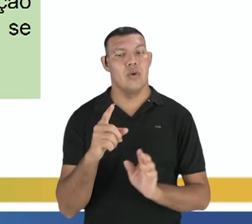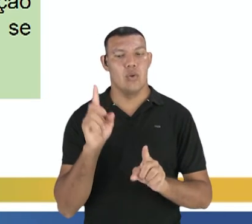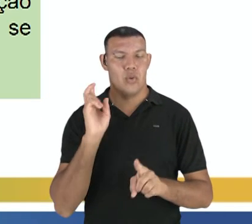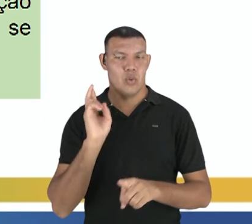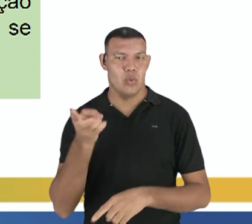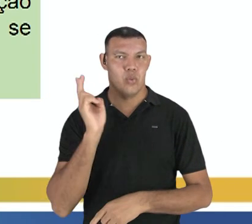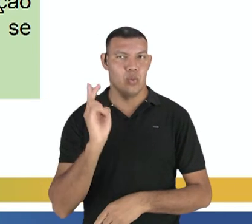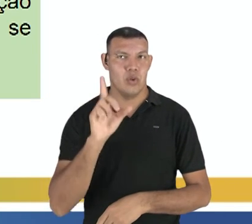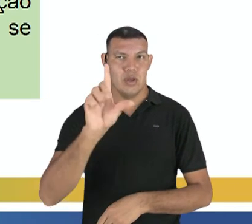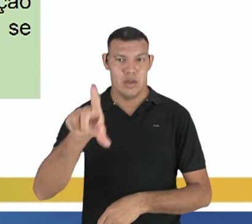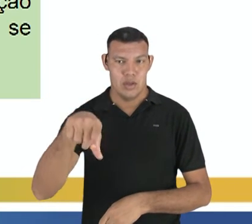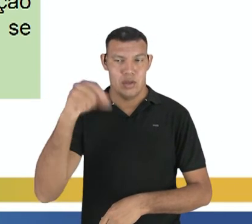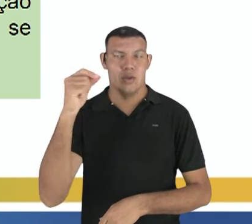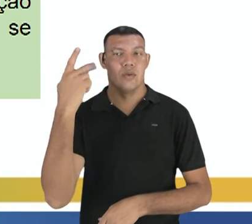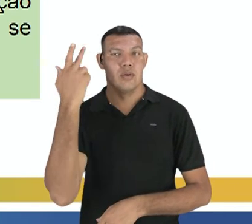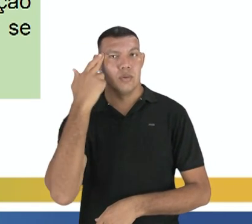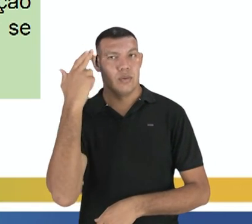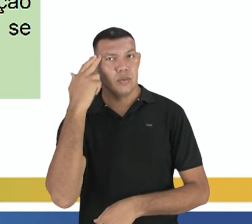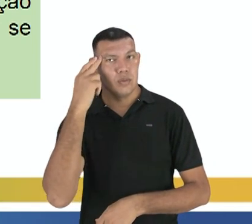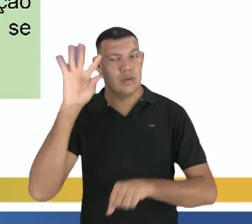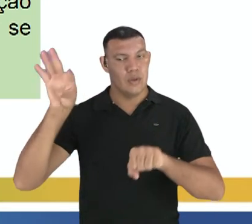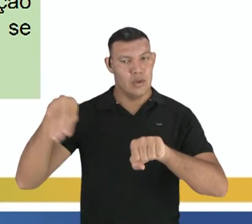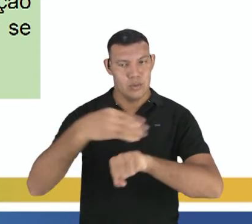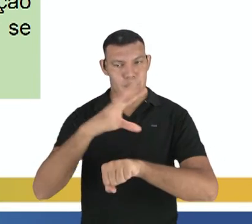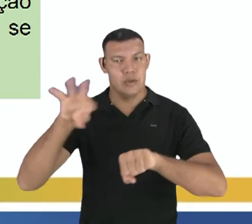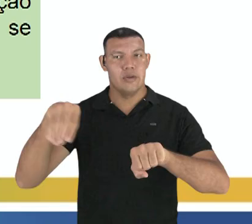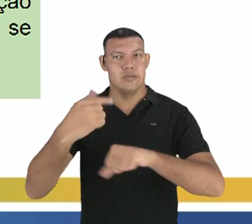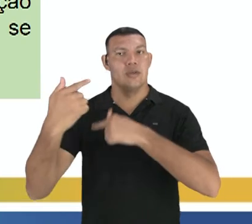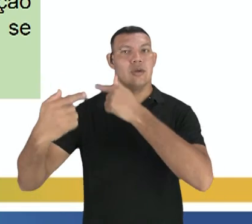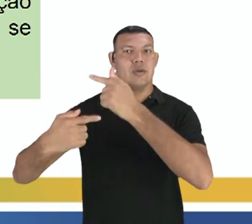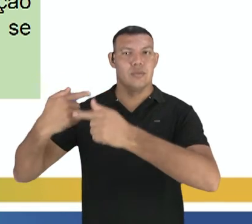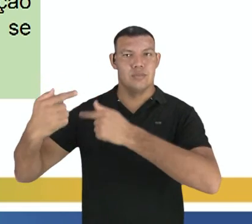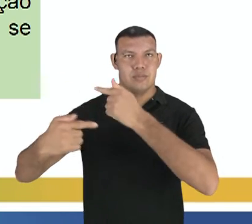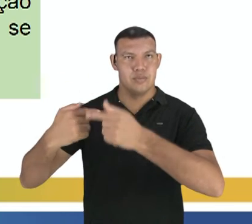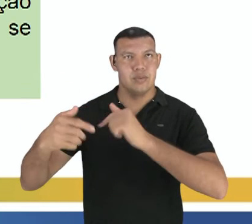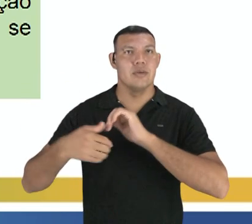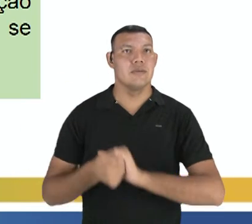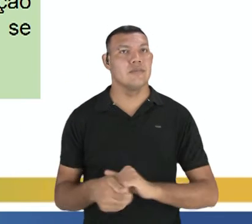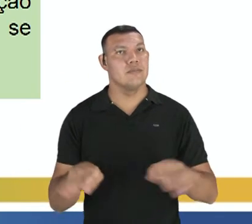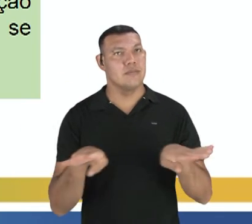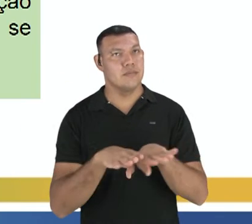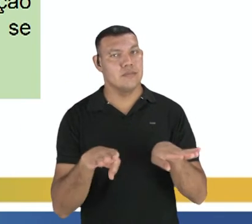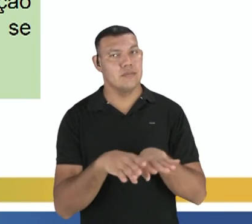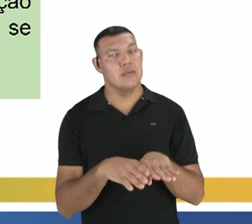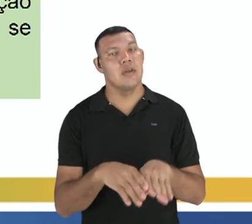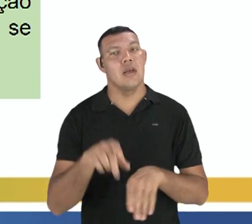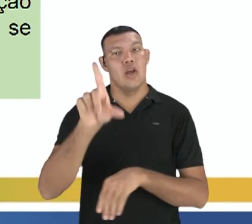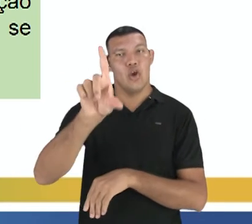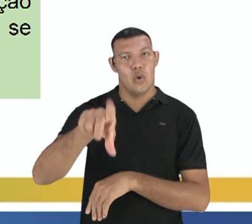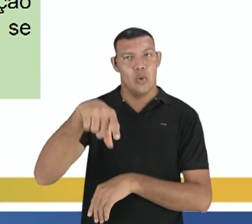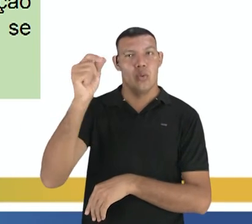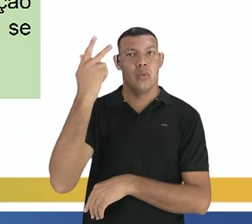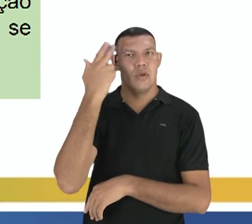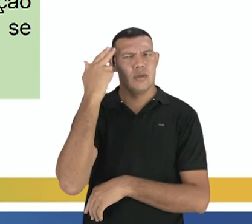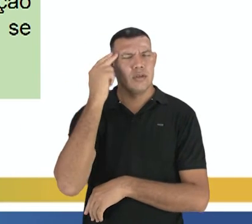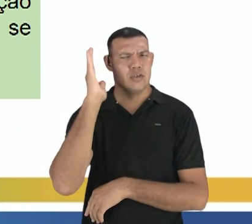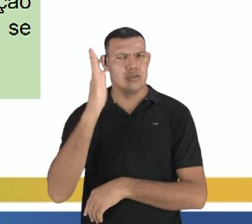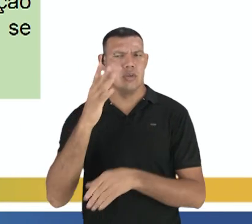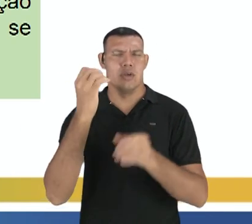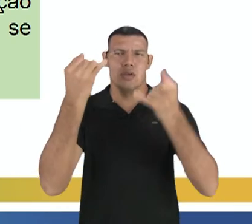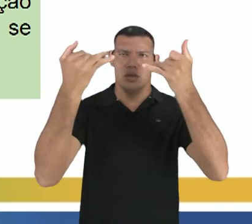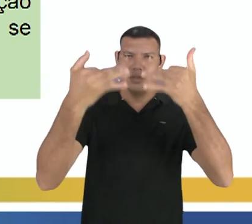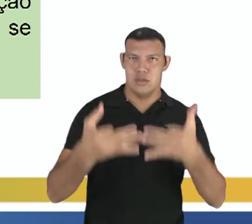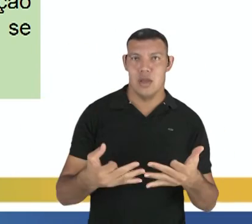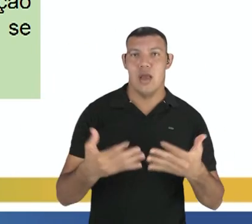preservado através da seleção natural e repassado para os seus descendentes. E nós temos a famosa seleção natural, que nós já falamos